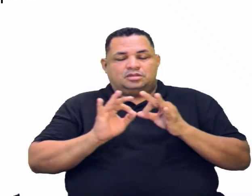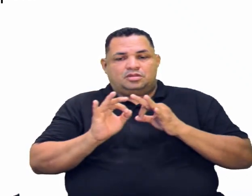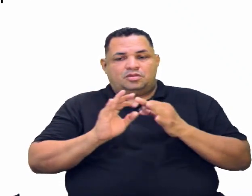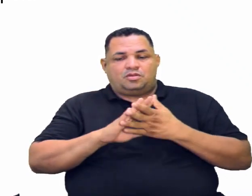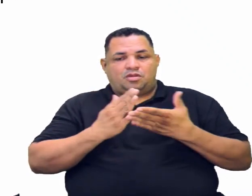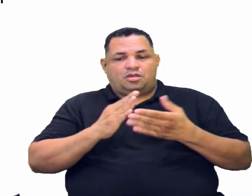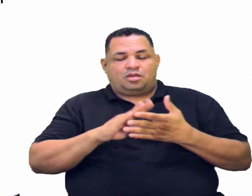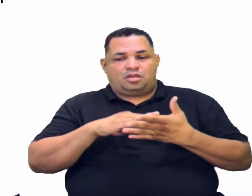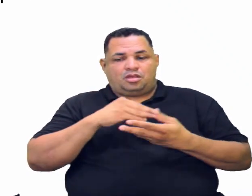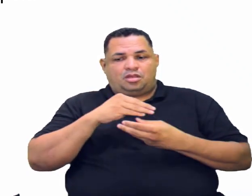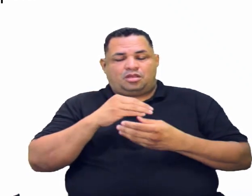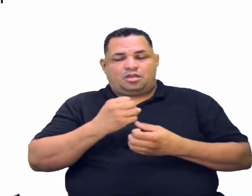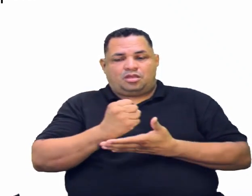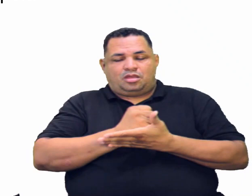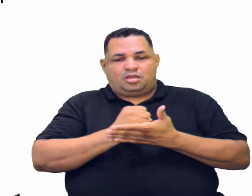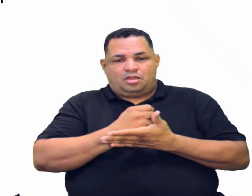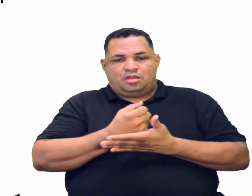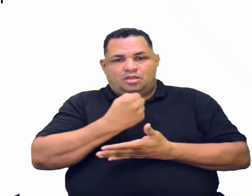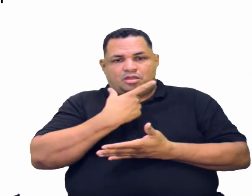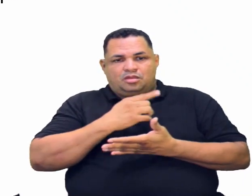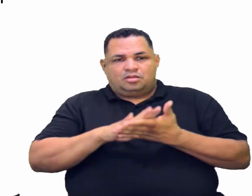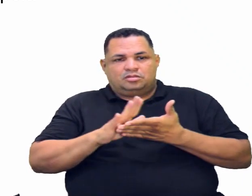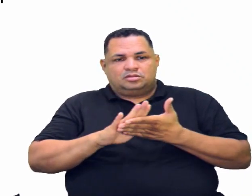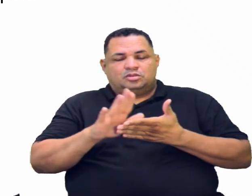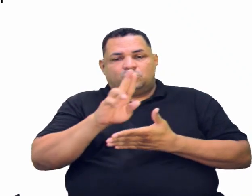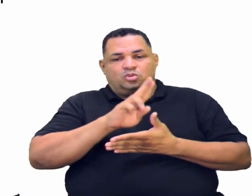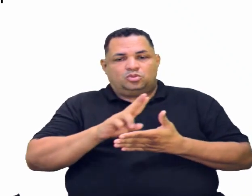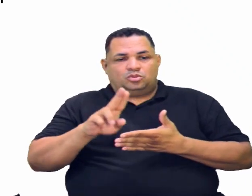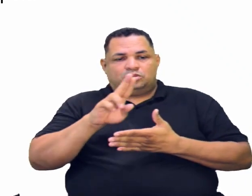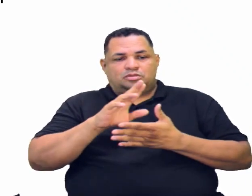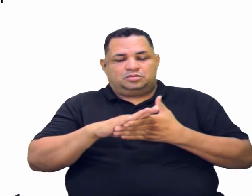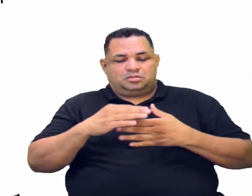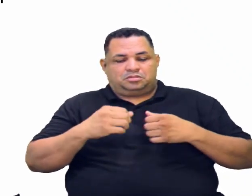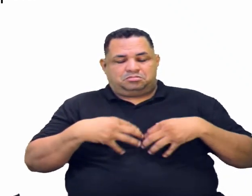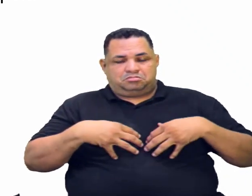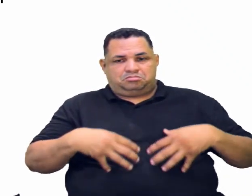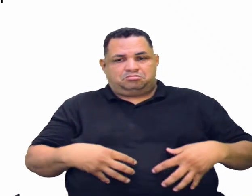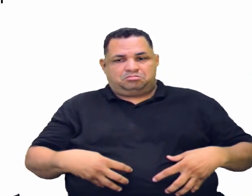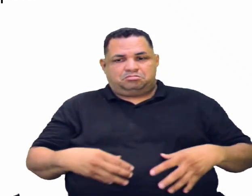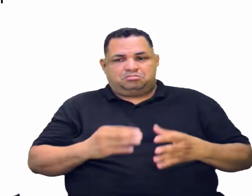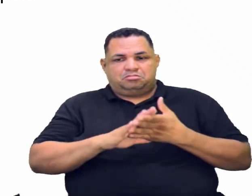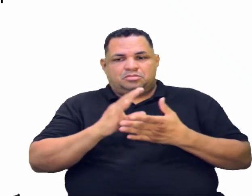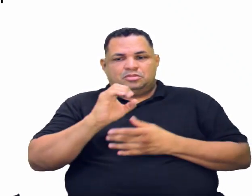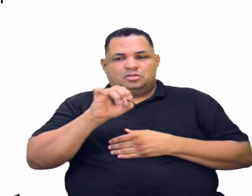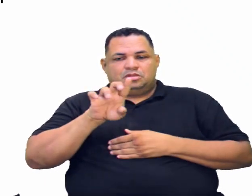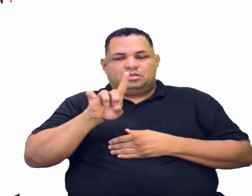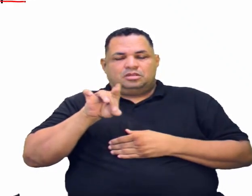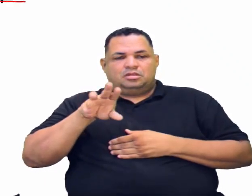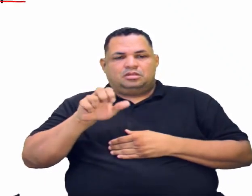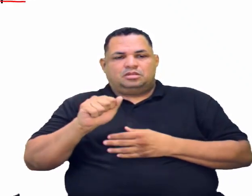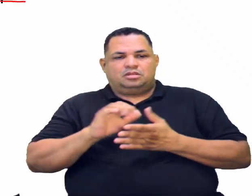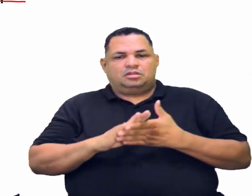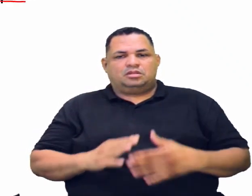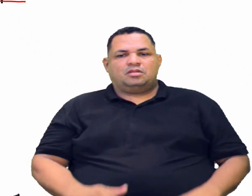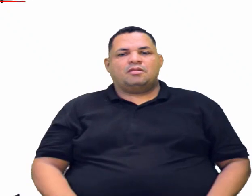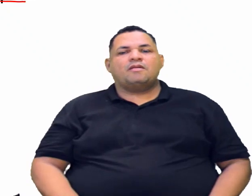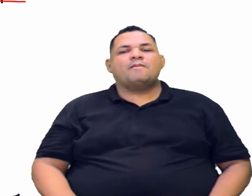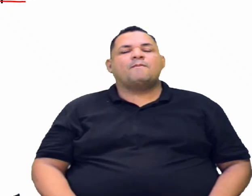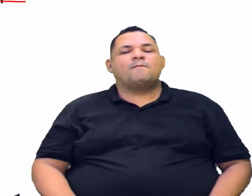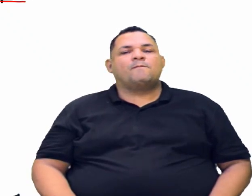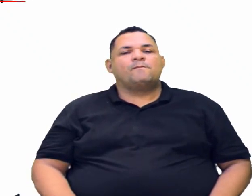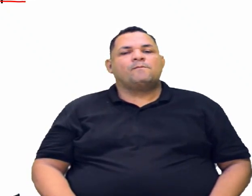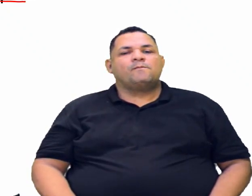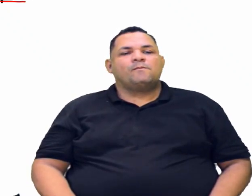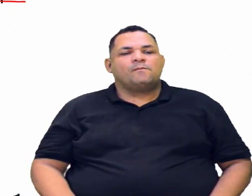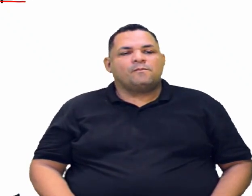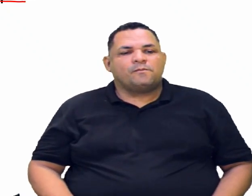estar ali agindo como agentes oxidantes. Em processos fermentativos, álcools são oxidados por ação